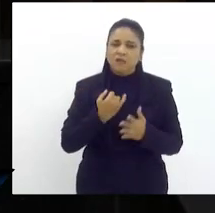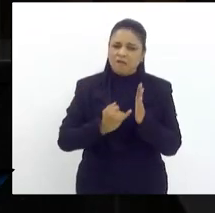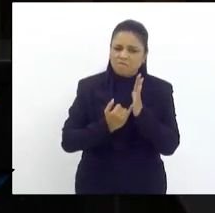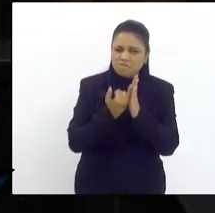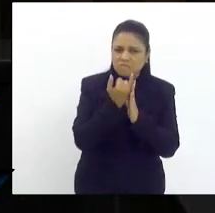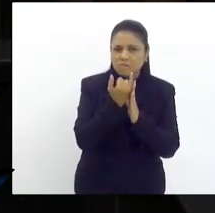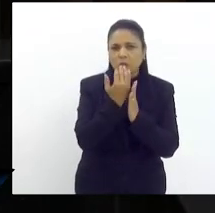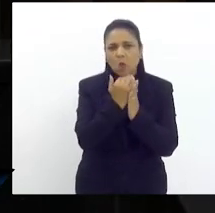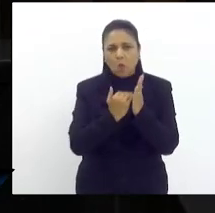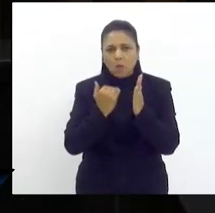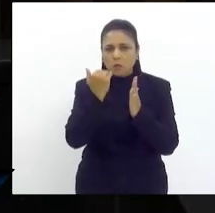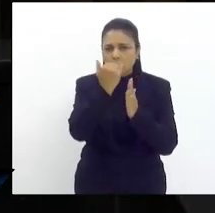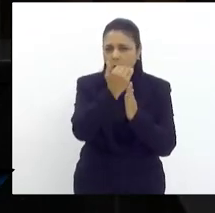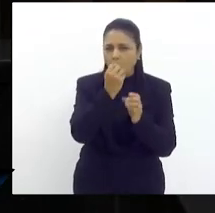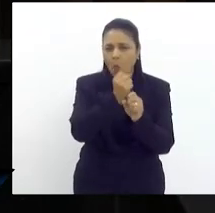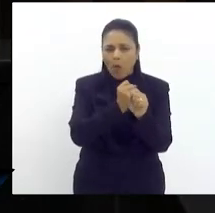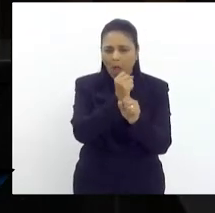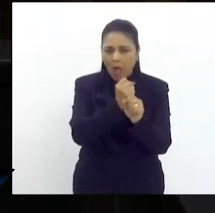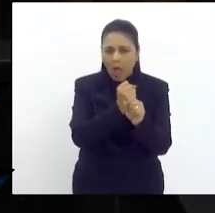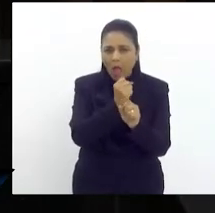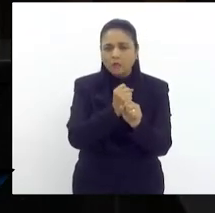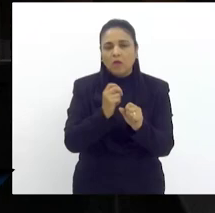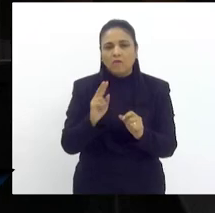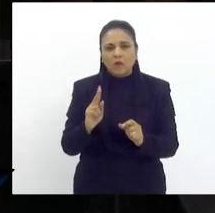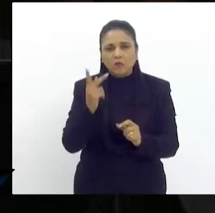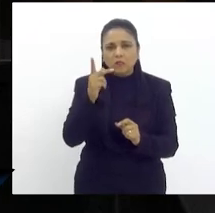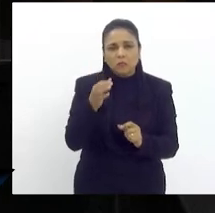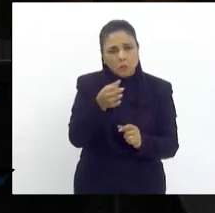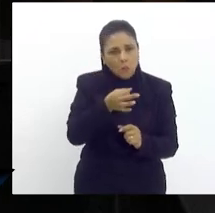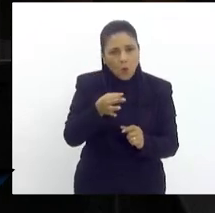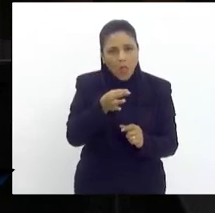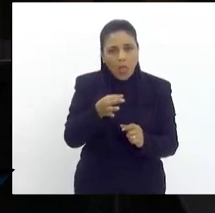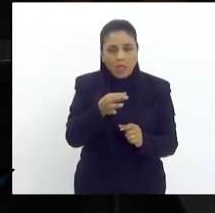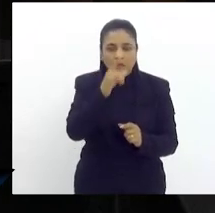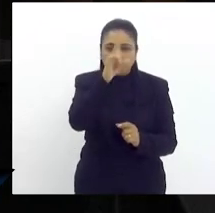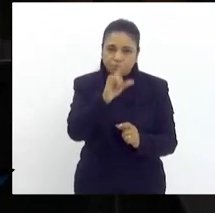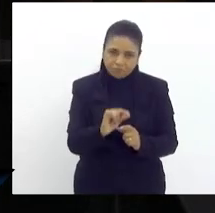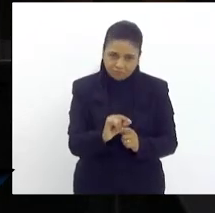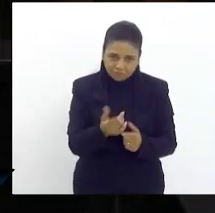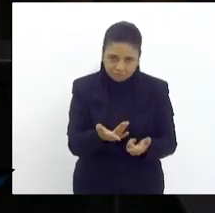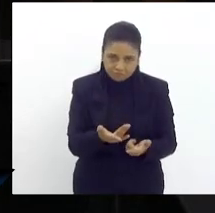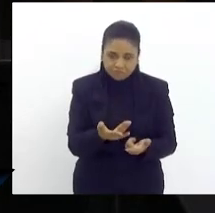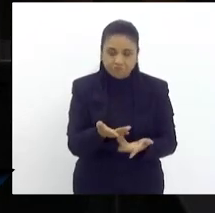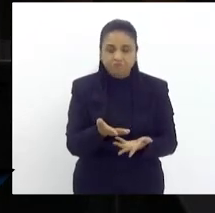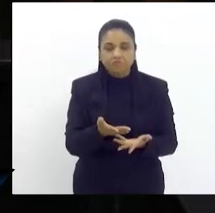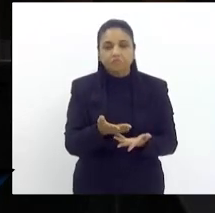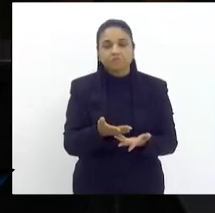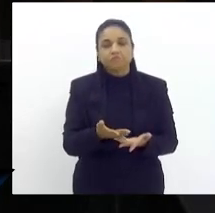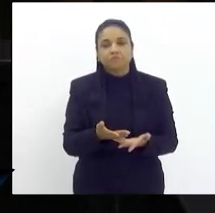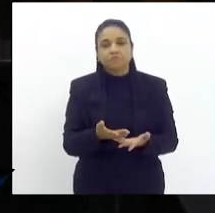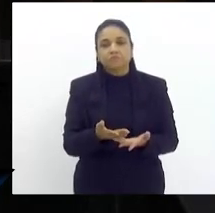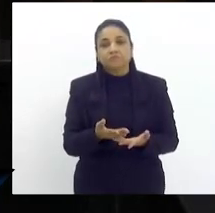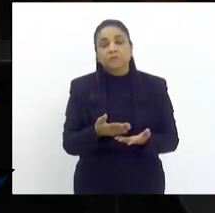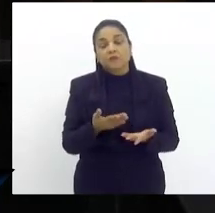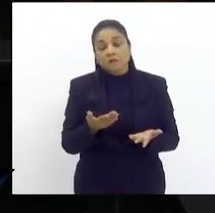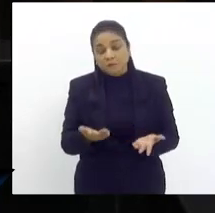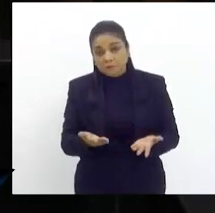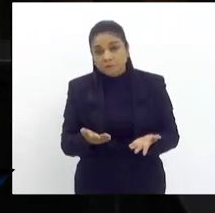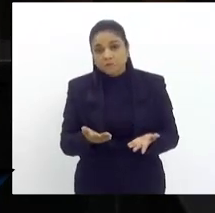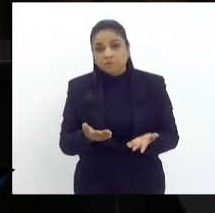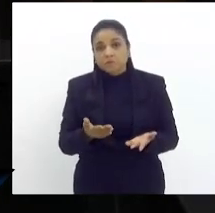o poder de compra da população a valorização da moeda ela caiu muito então